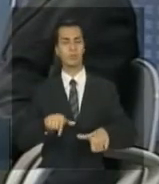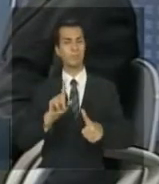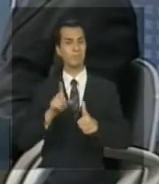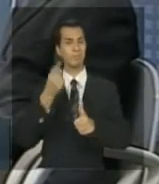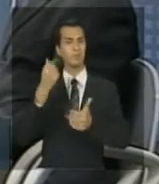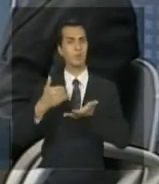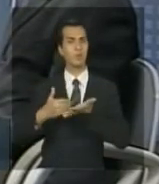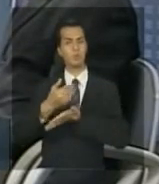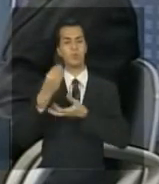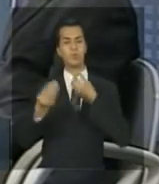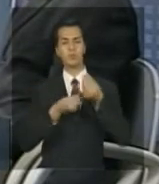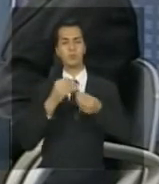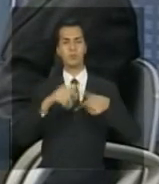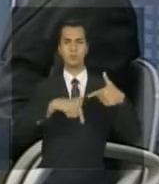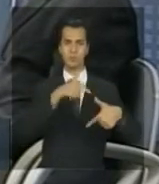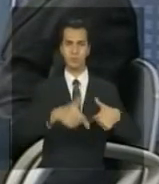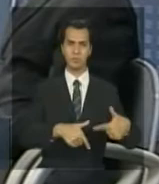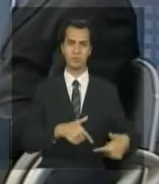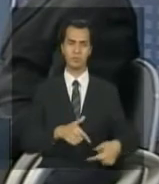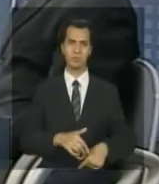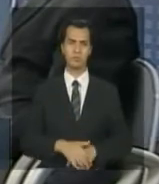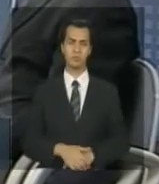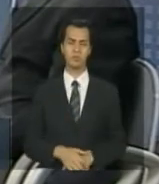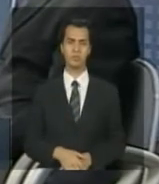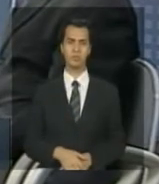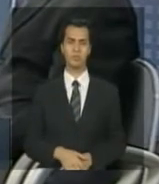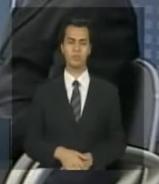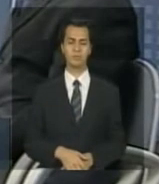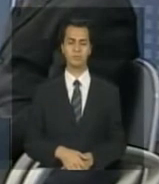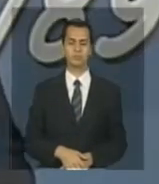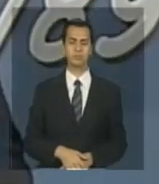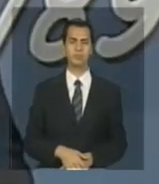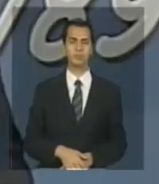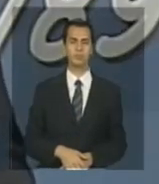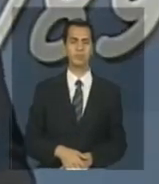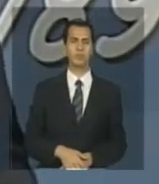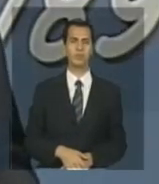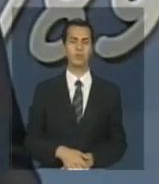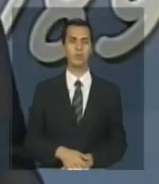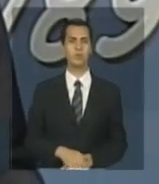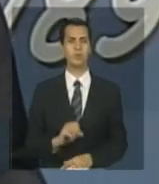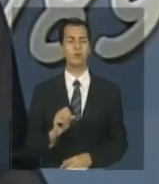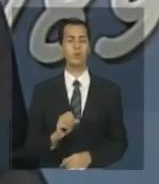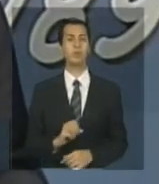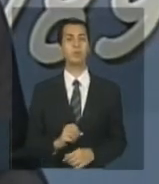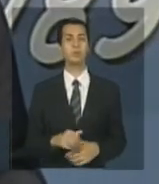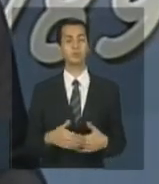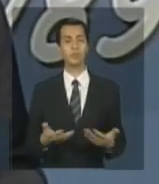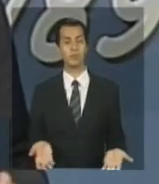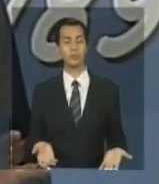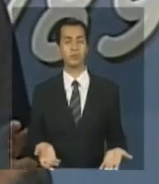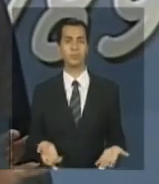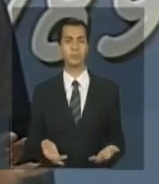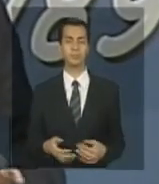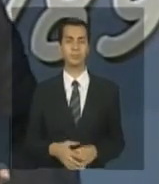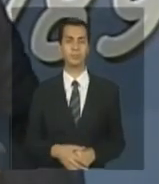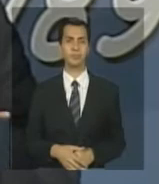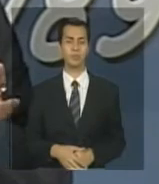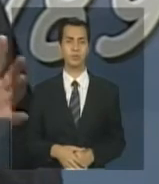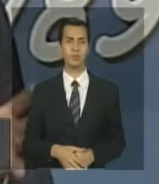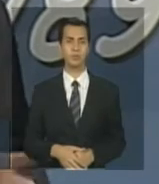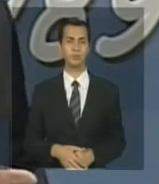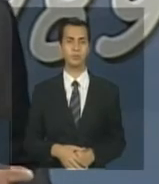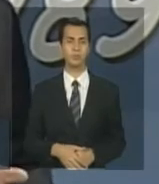o maior do evento dramático ou do desastre natural como comumente chamamos então é